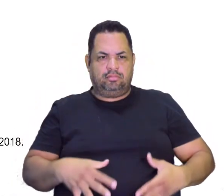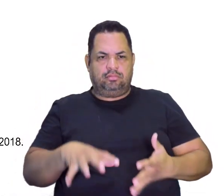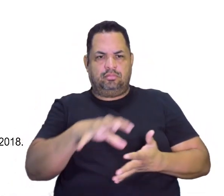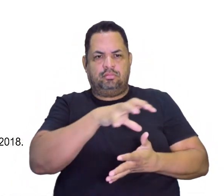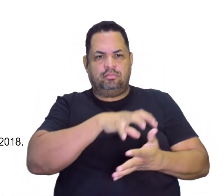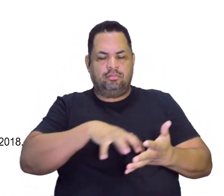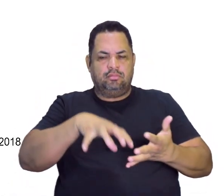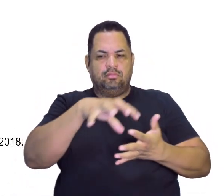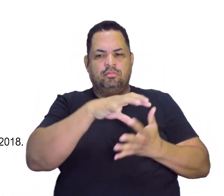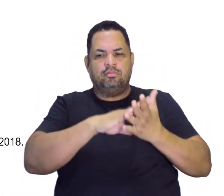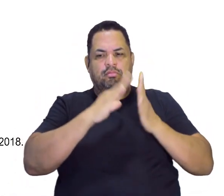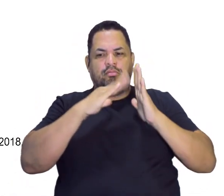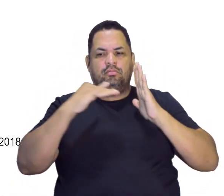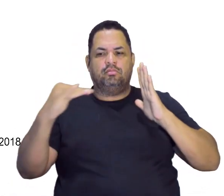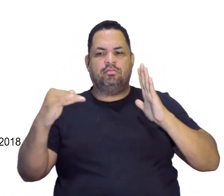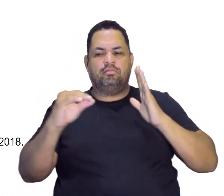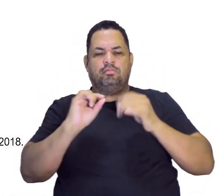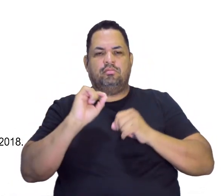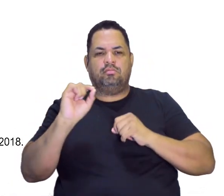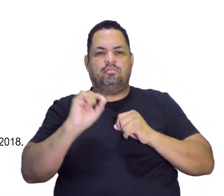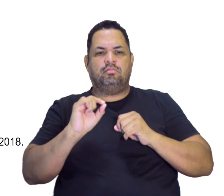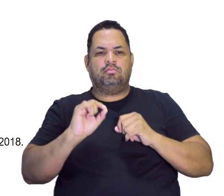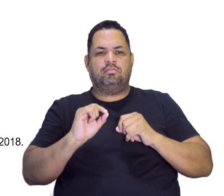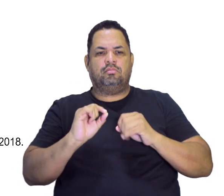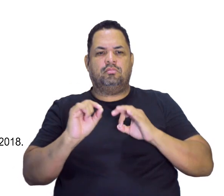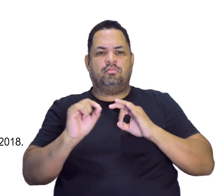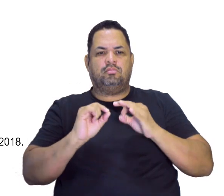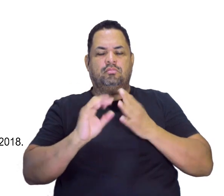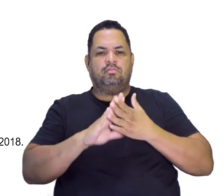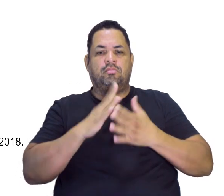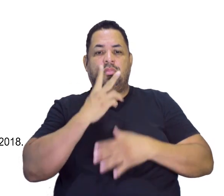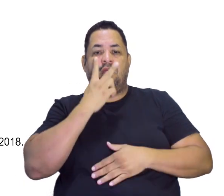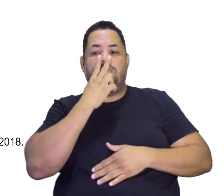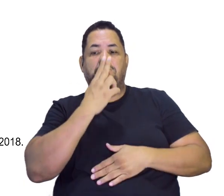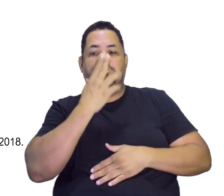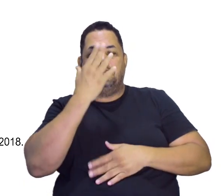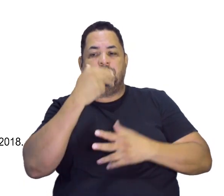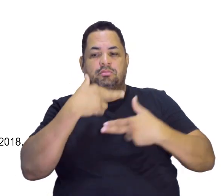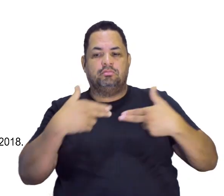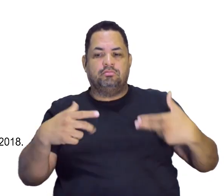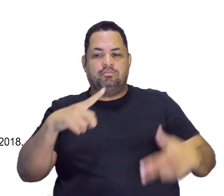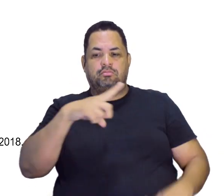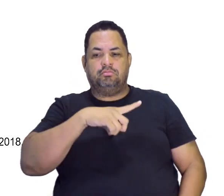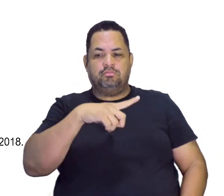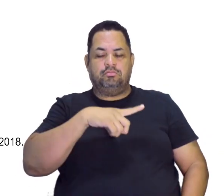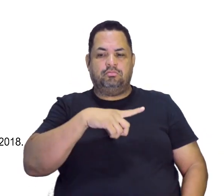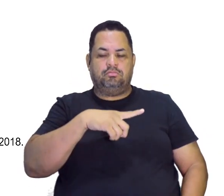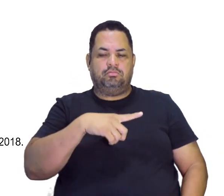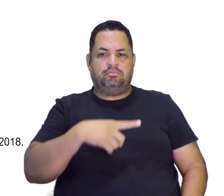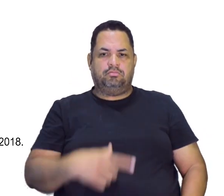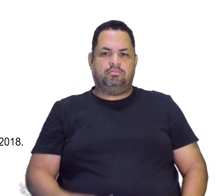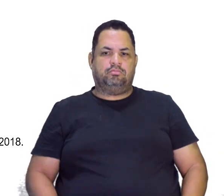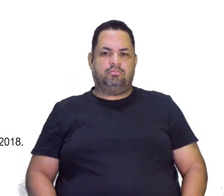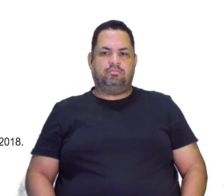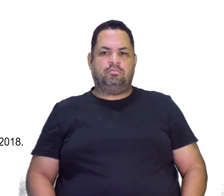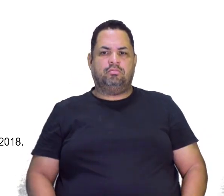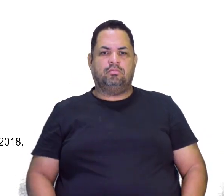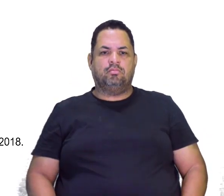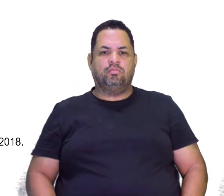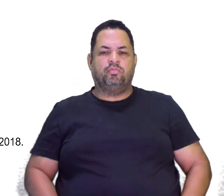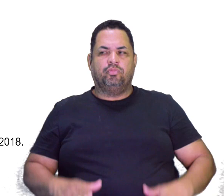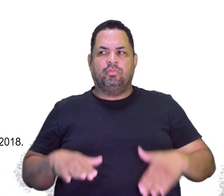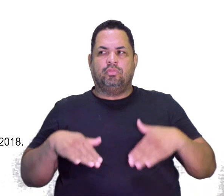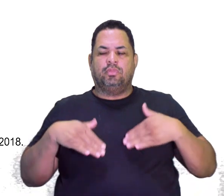revolução estética a estética é a aparência que as coisas têm né E